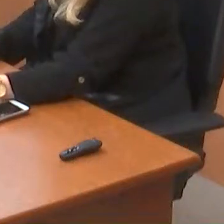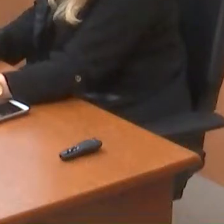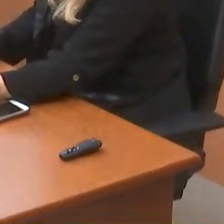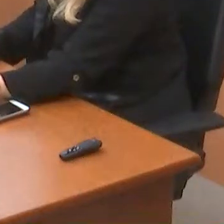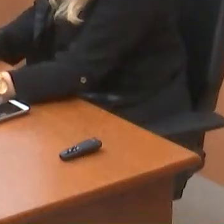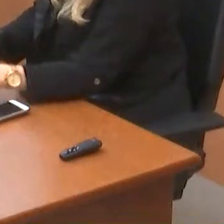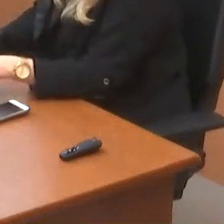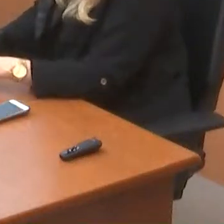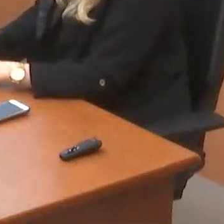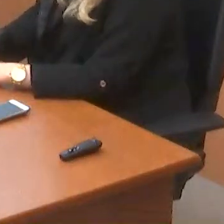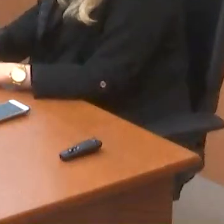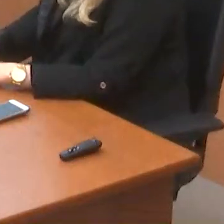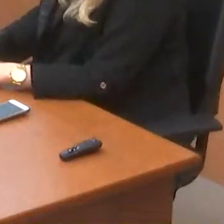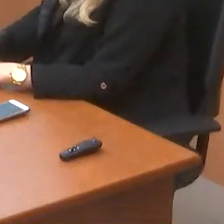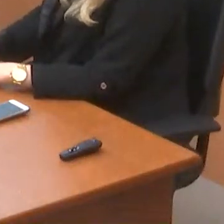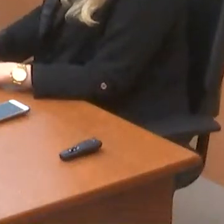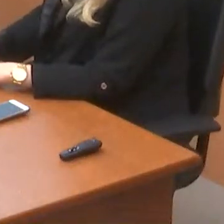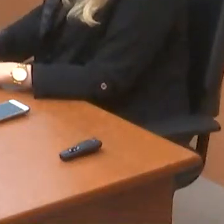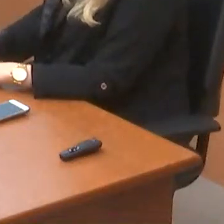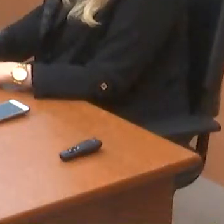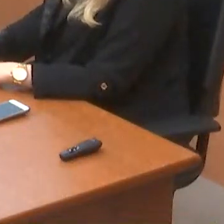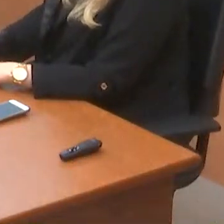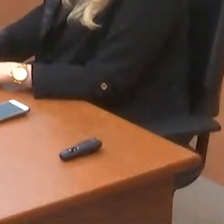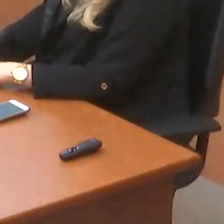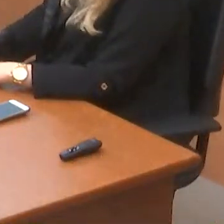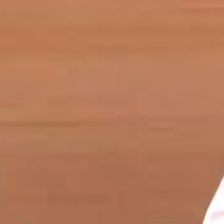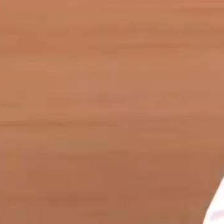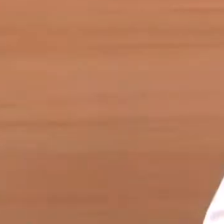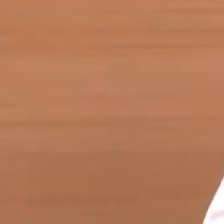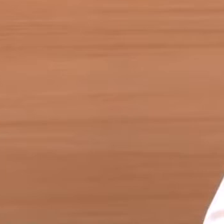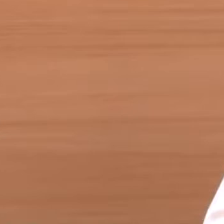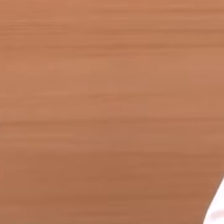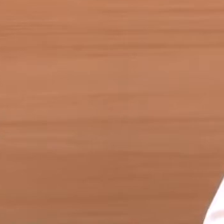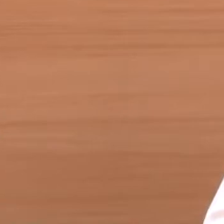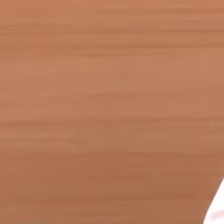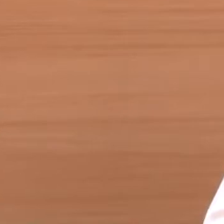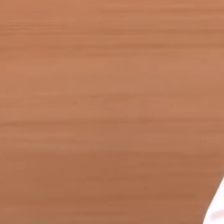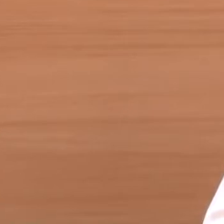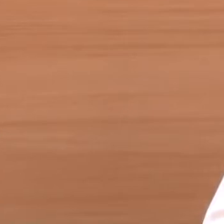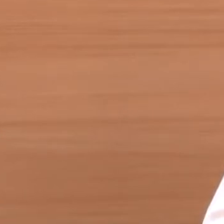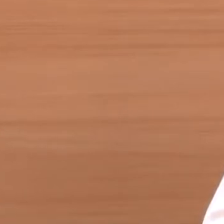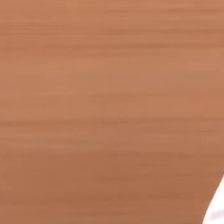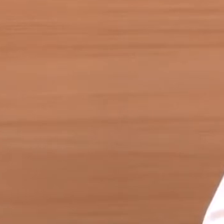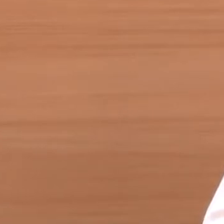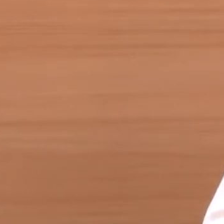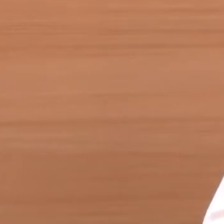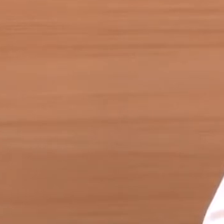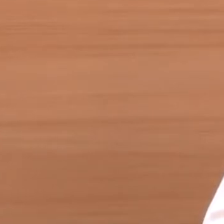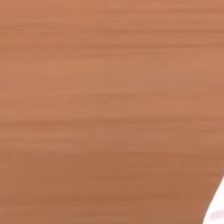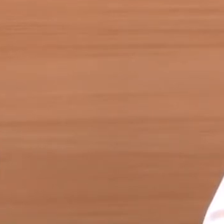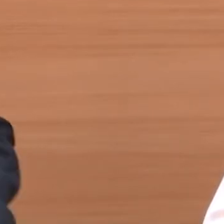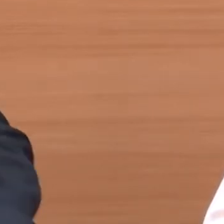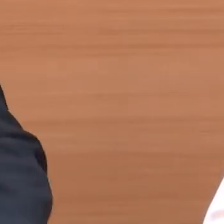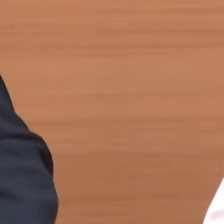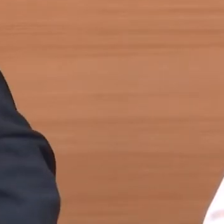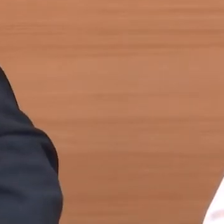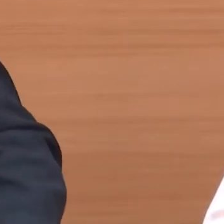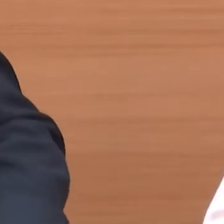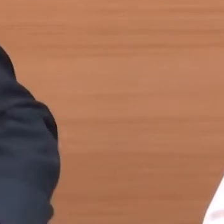Câmara. Cumprimentar meu colega de casa, vereador Carmo Luiz, aqui presente nessa